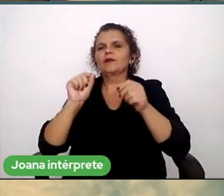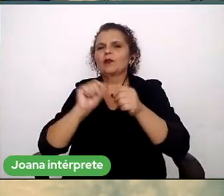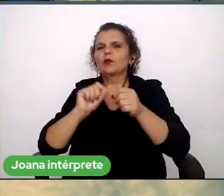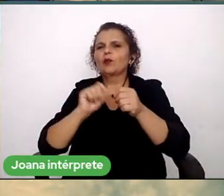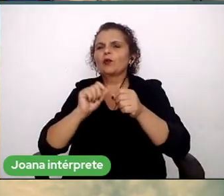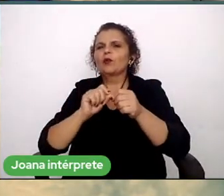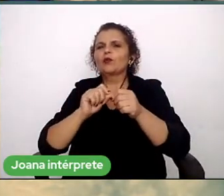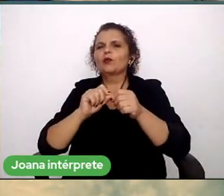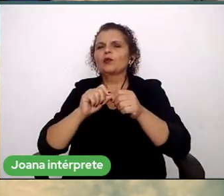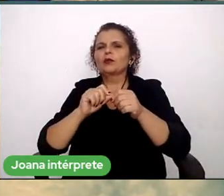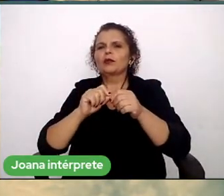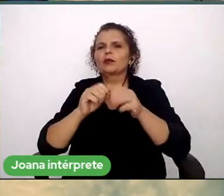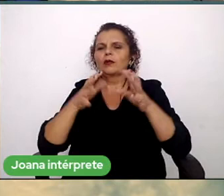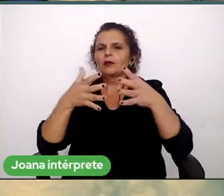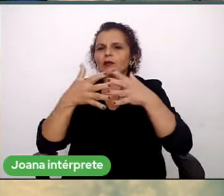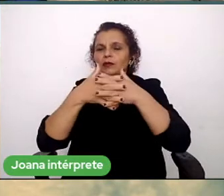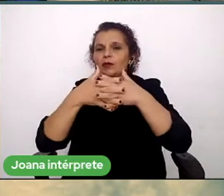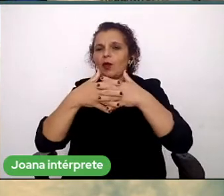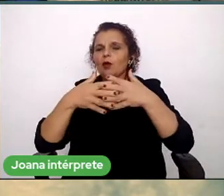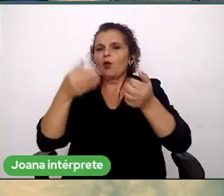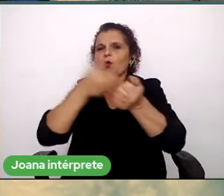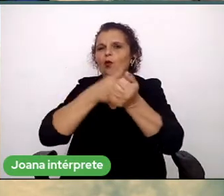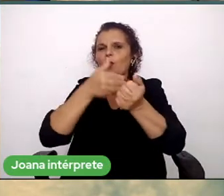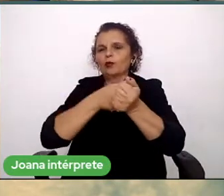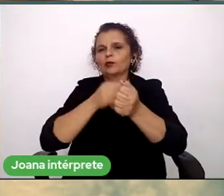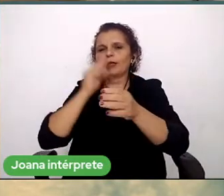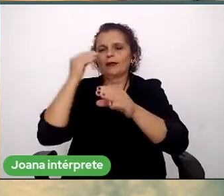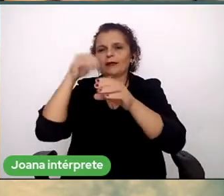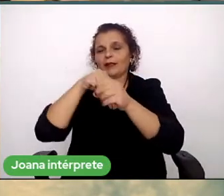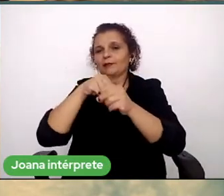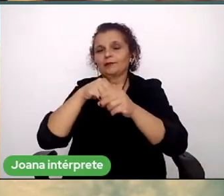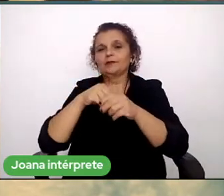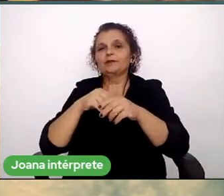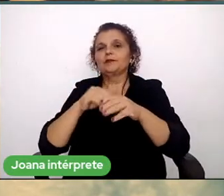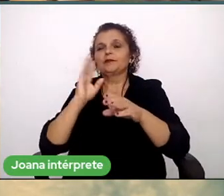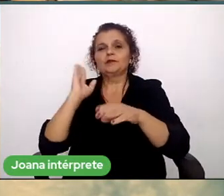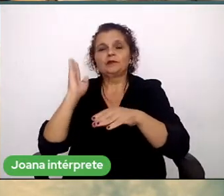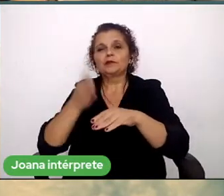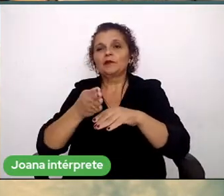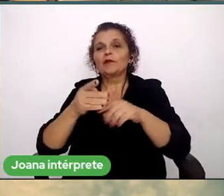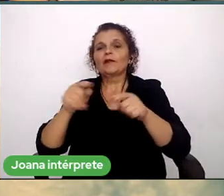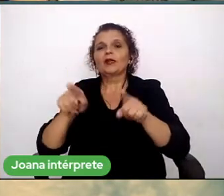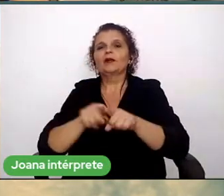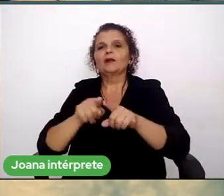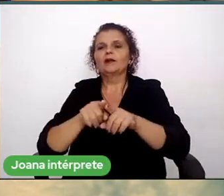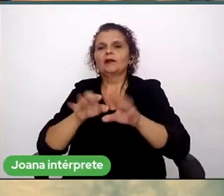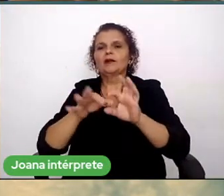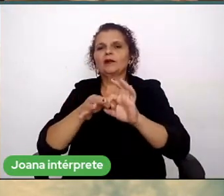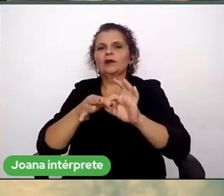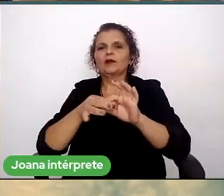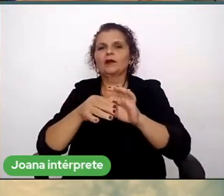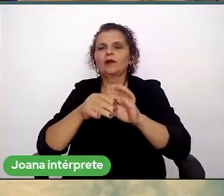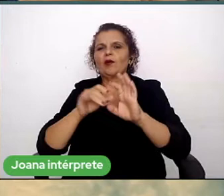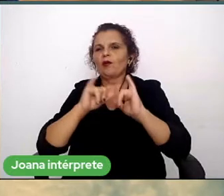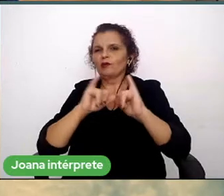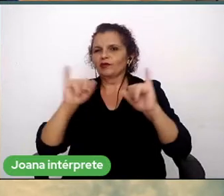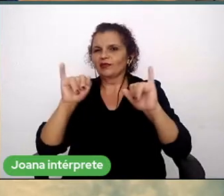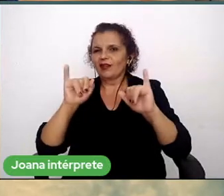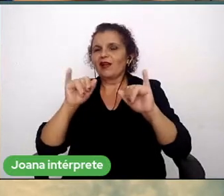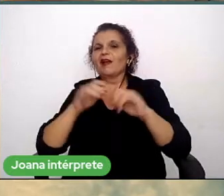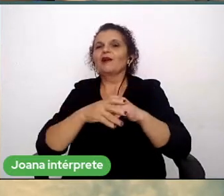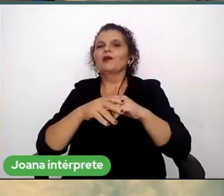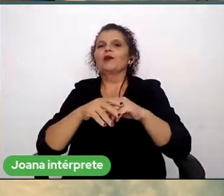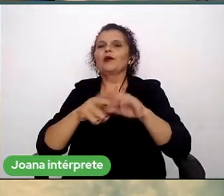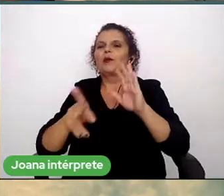o Integral código diretamente na mainline e aqui eu vou fazer o tomar uma liberdade para fazer um já basta a gente eu falar especificamente